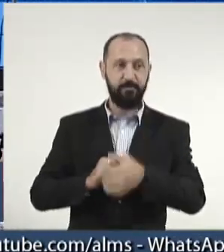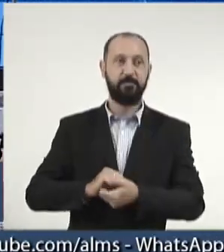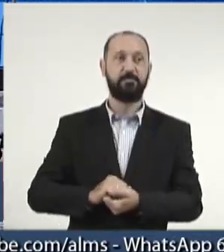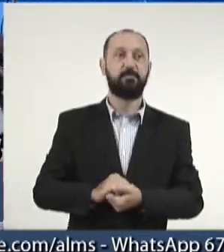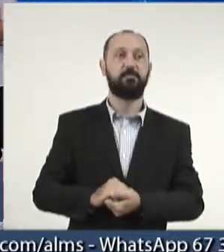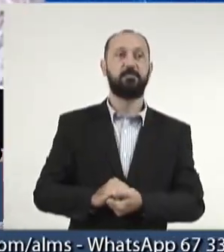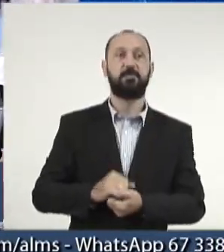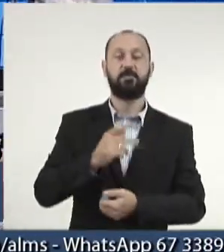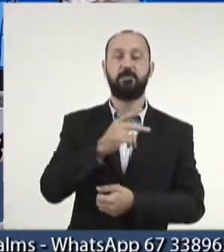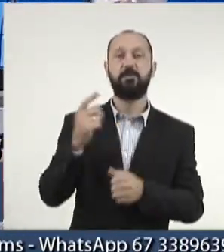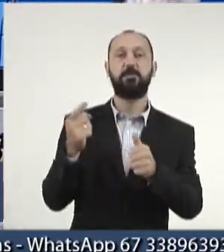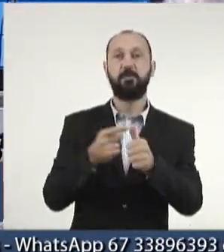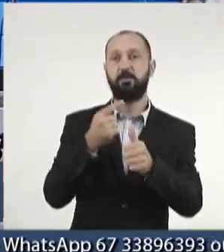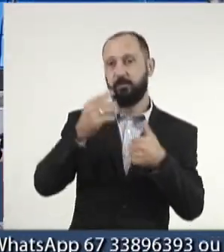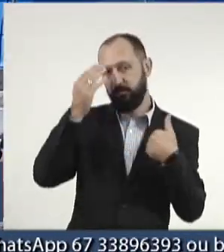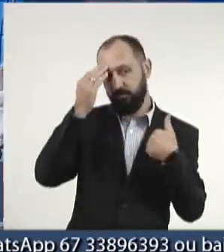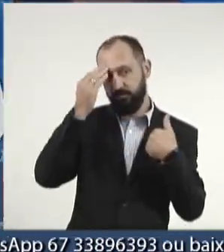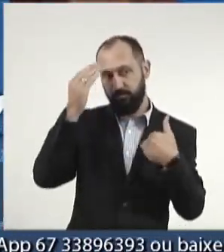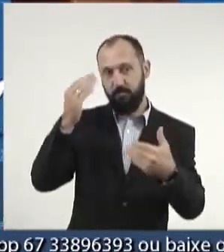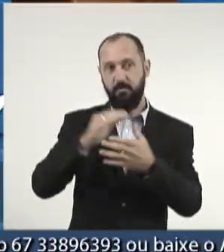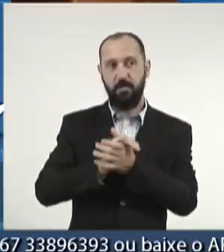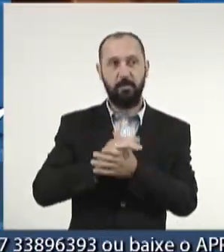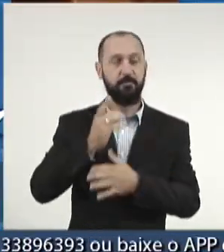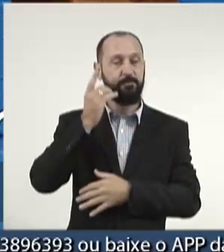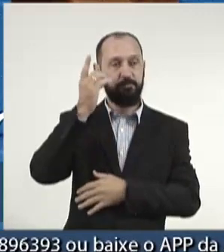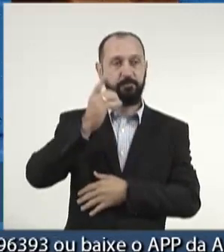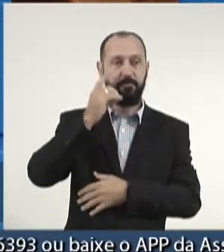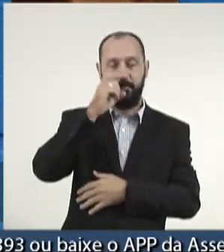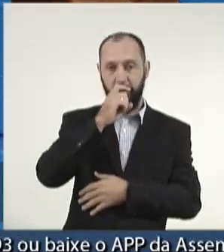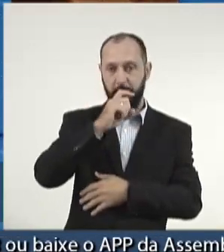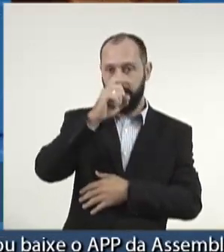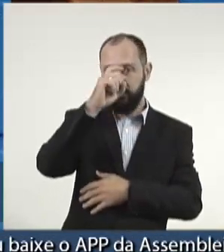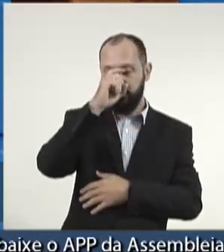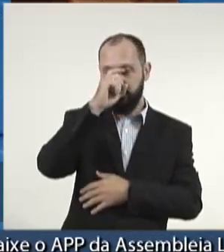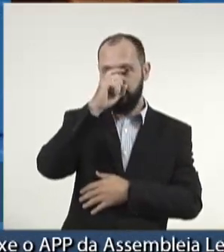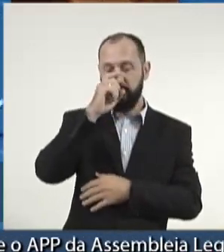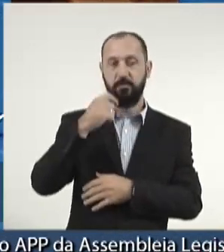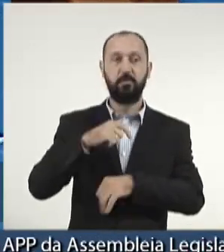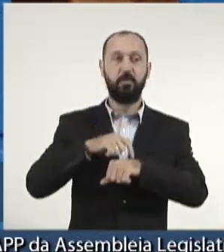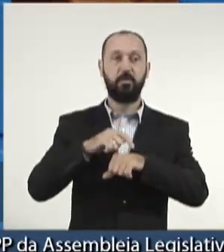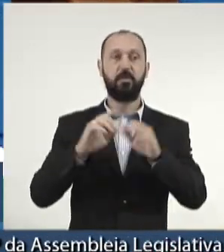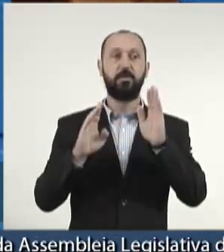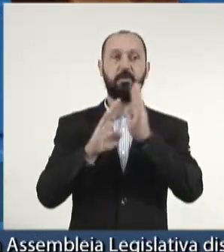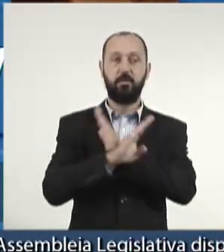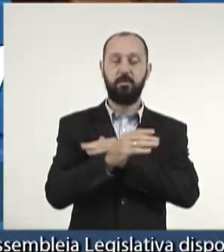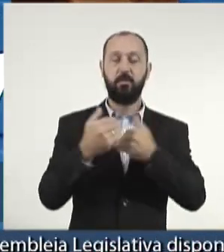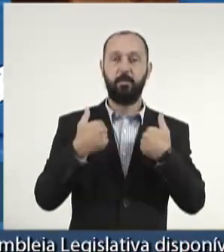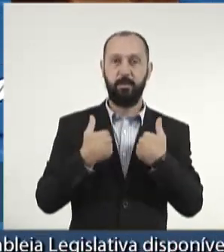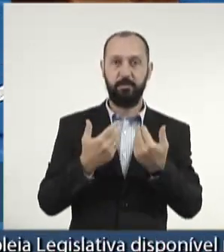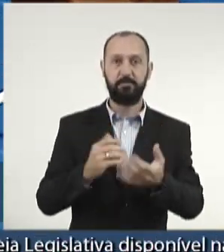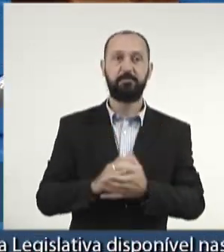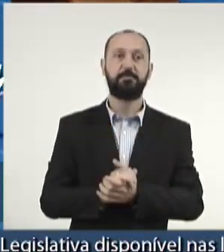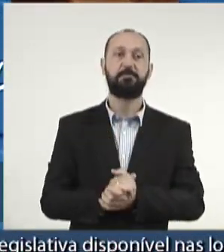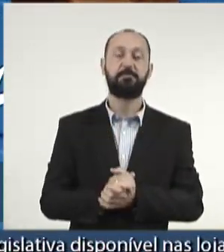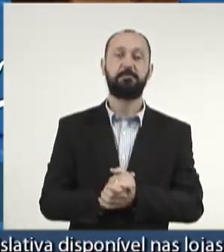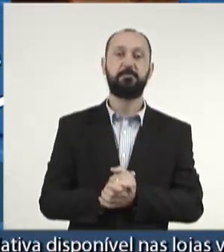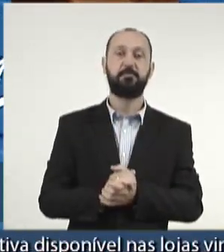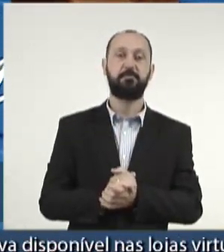Senhor presidente, primeiramente agradeço ao deputado Zeca do PT a inversão do tempo comigo